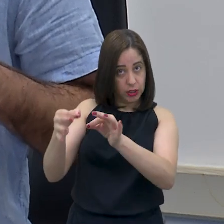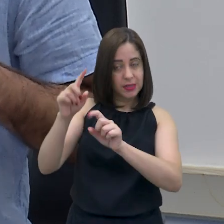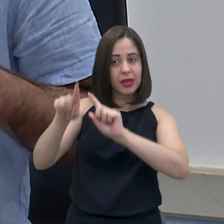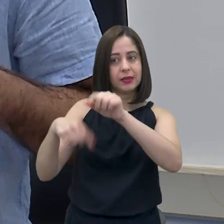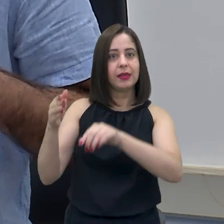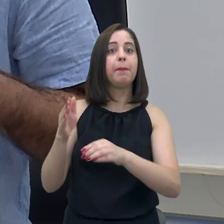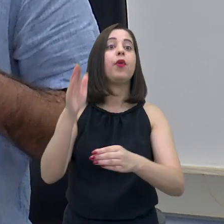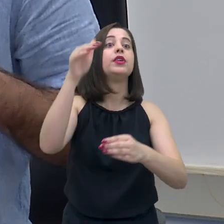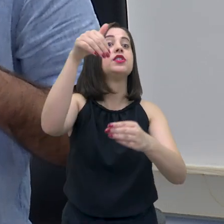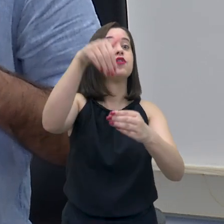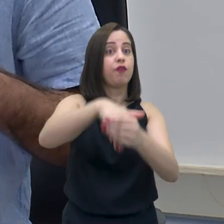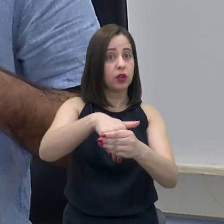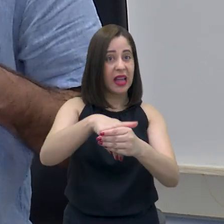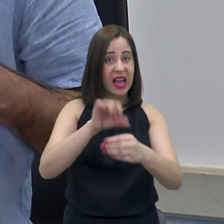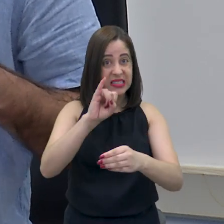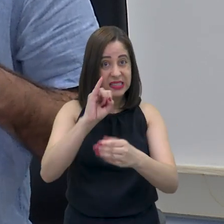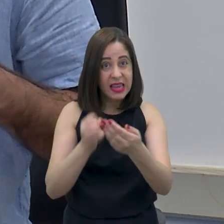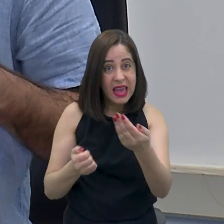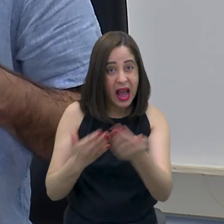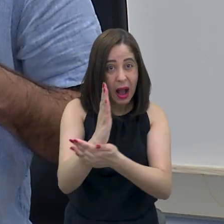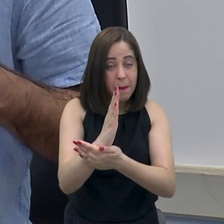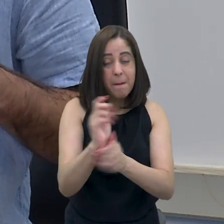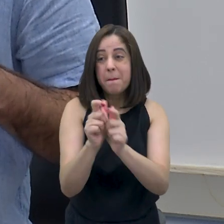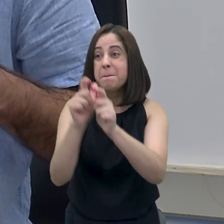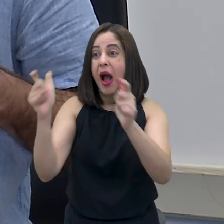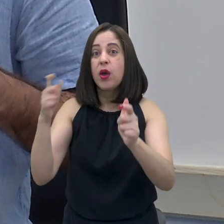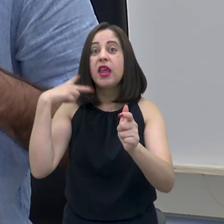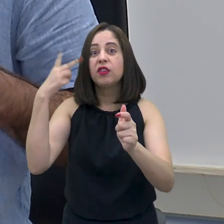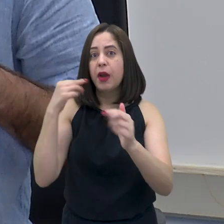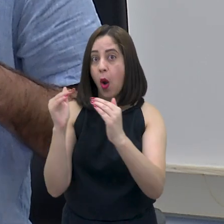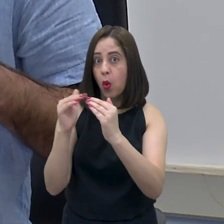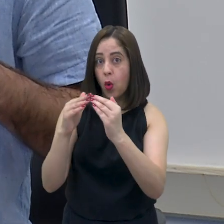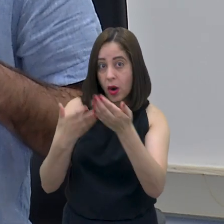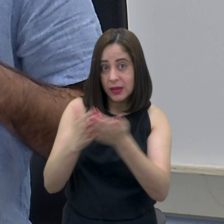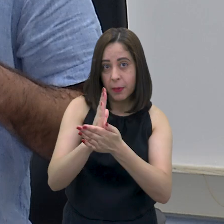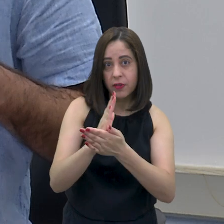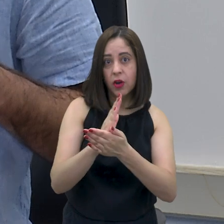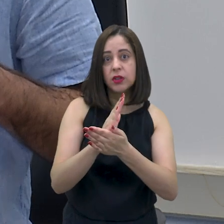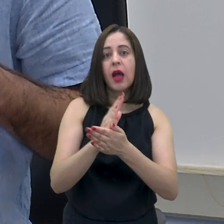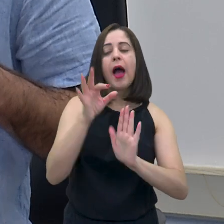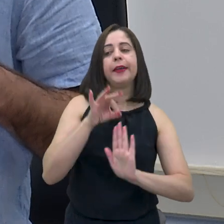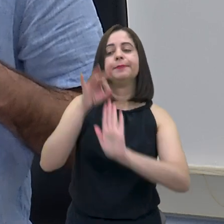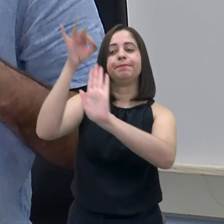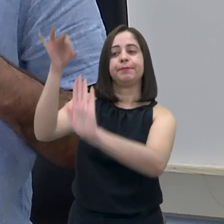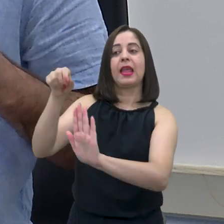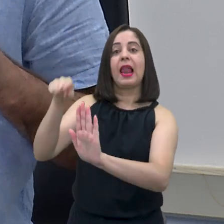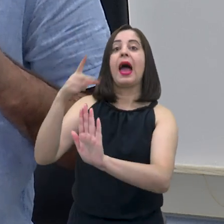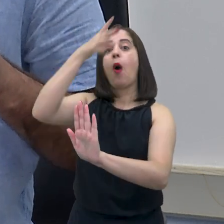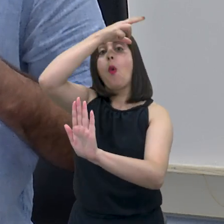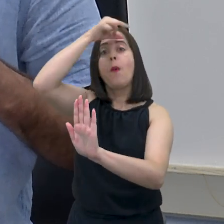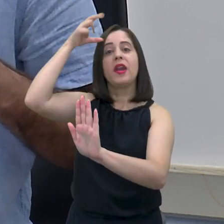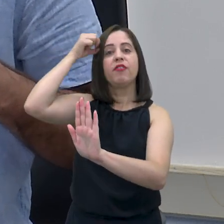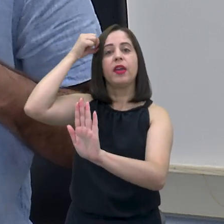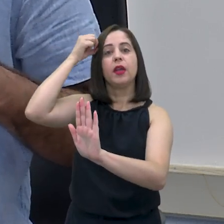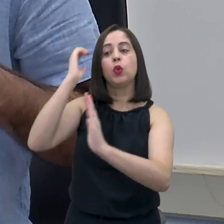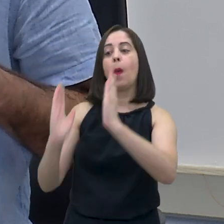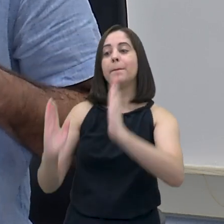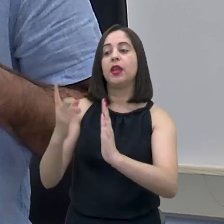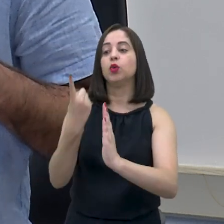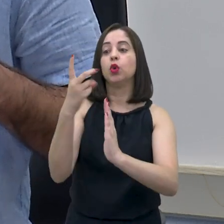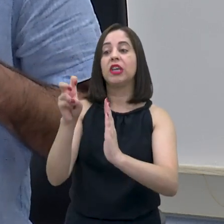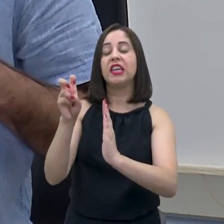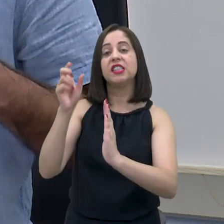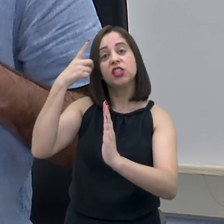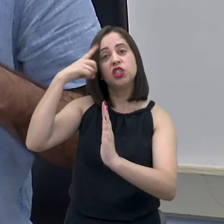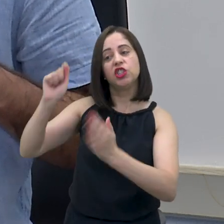de lei segue para a votação. Se for aprovado pela maioria dos vereadores, ele é enviado para o prefeito, que tem até 15 dias úteis para